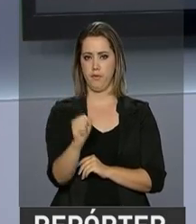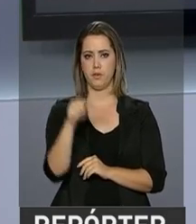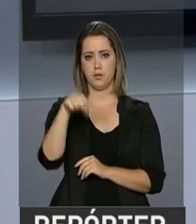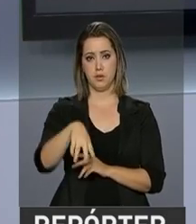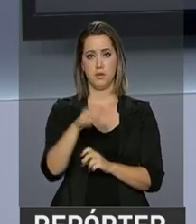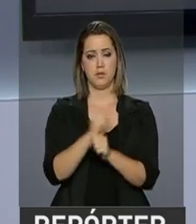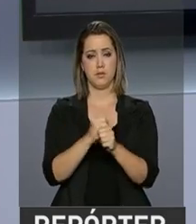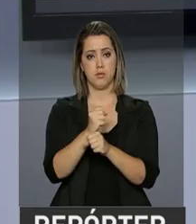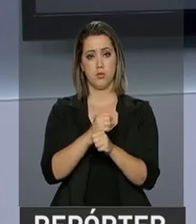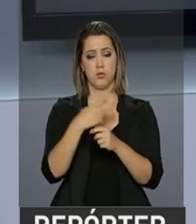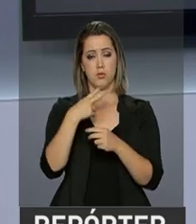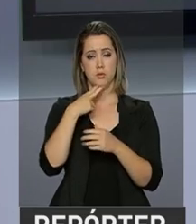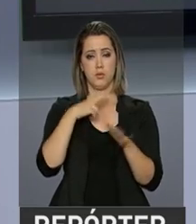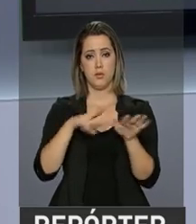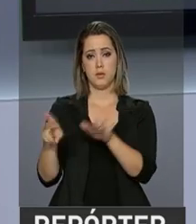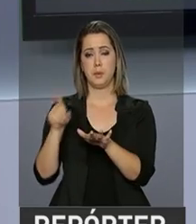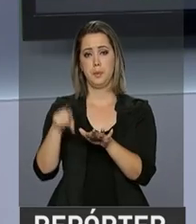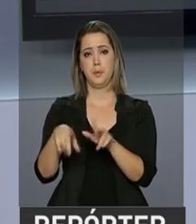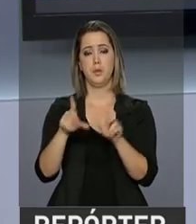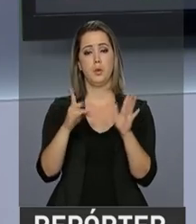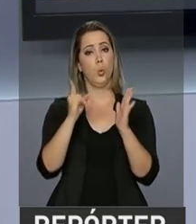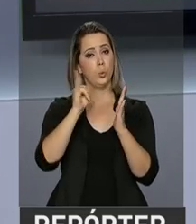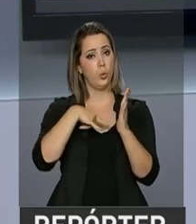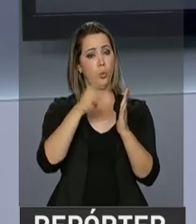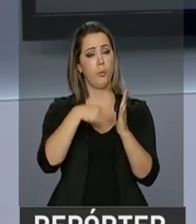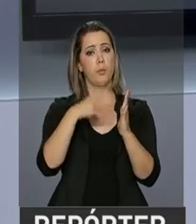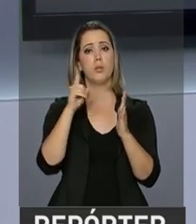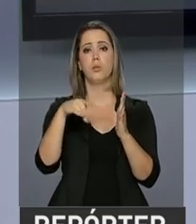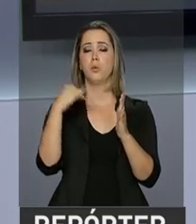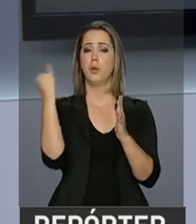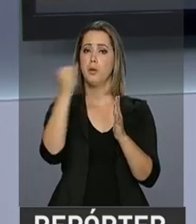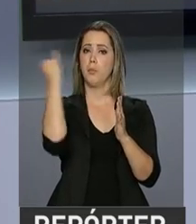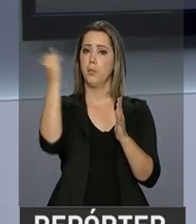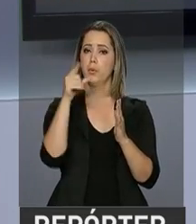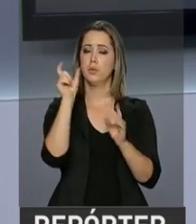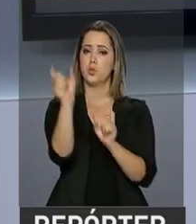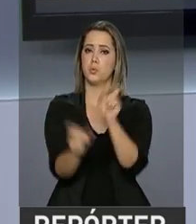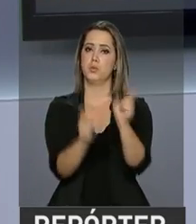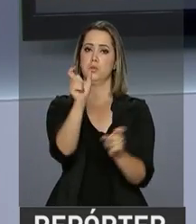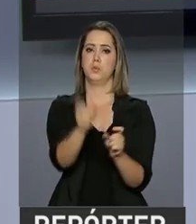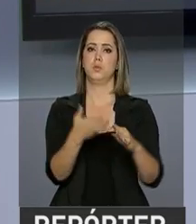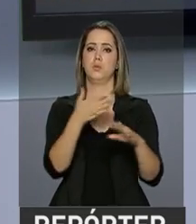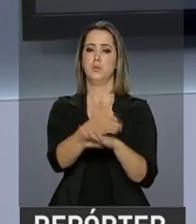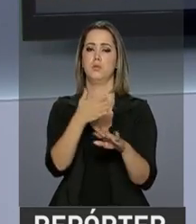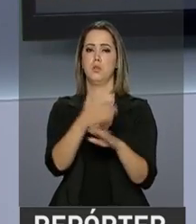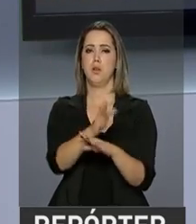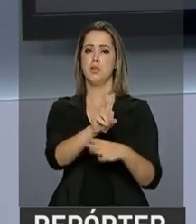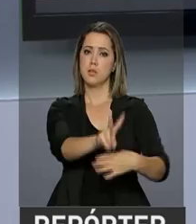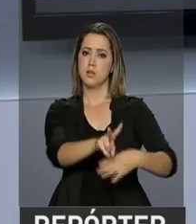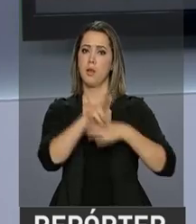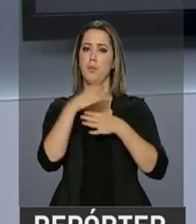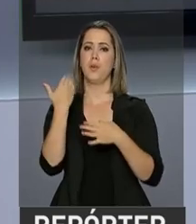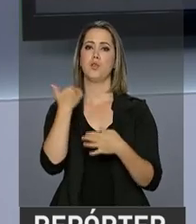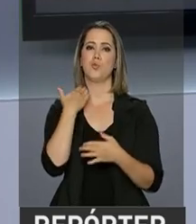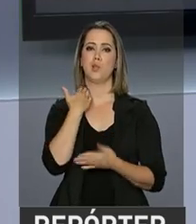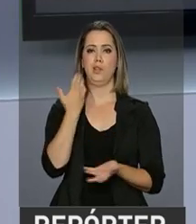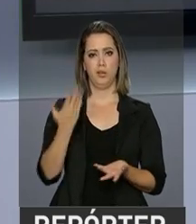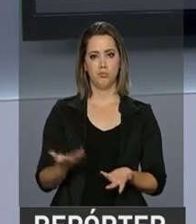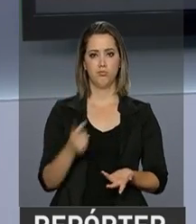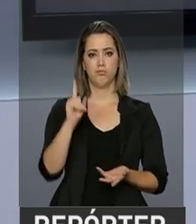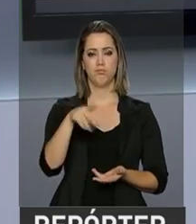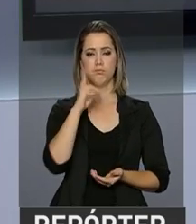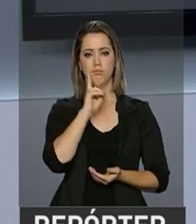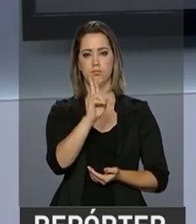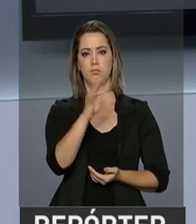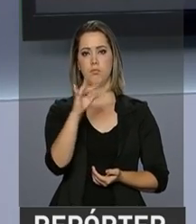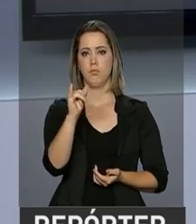semana o título da terra é fundamental para que os agricultores tenham acesso as linhas de financiamento do governo veja na